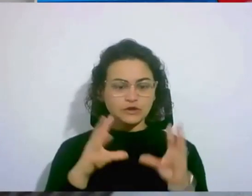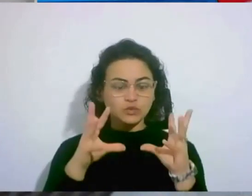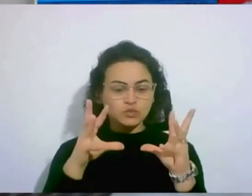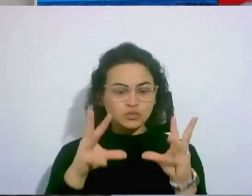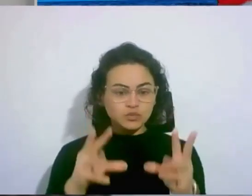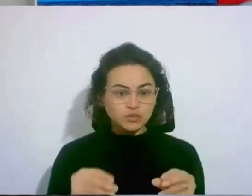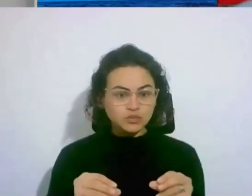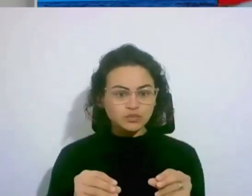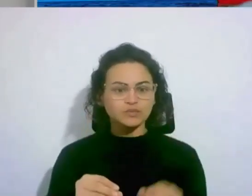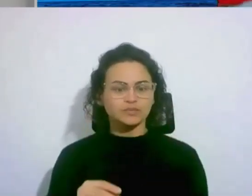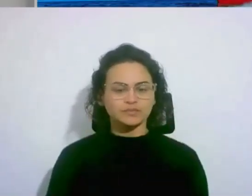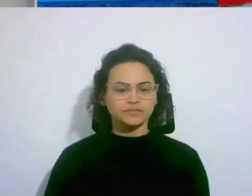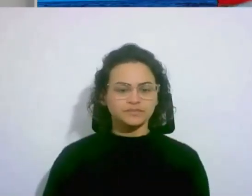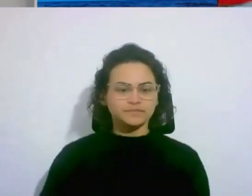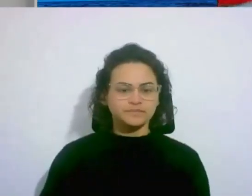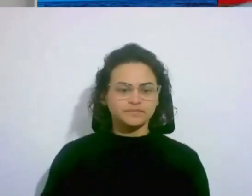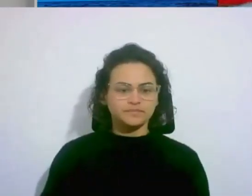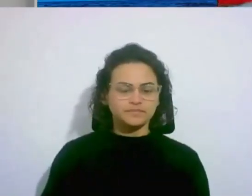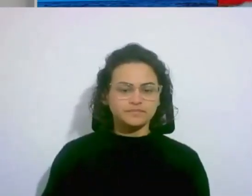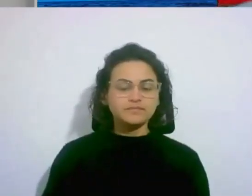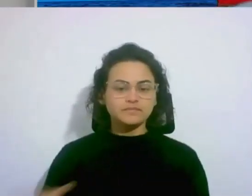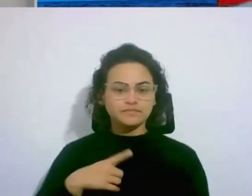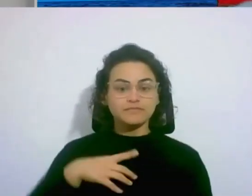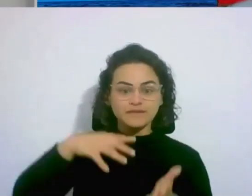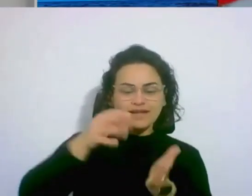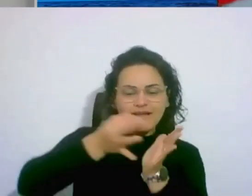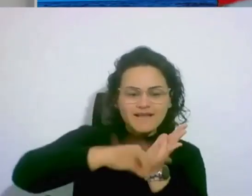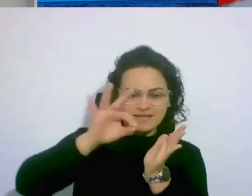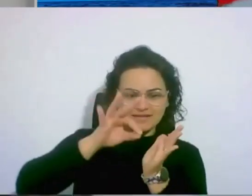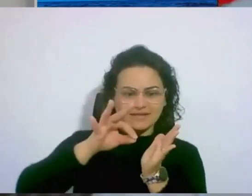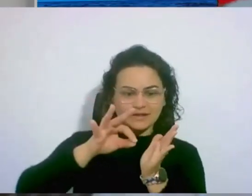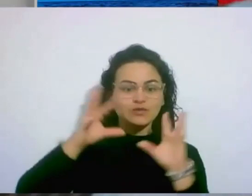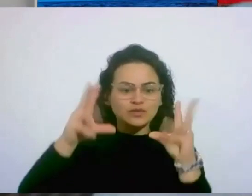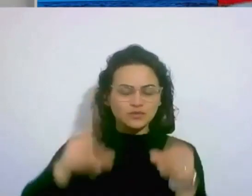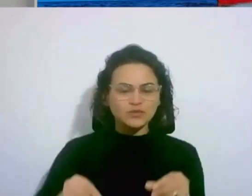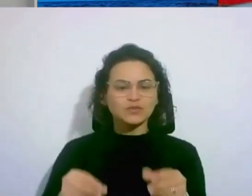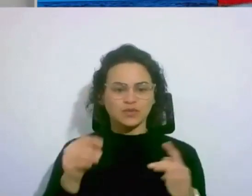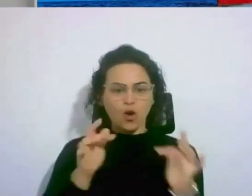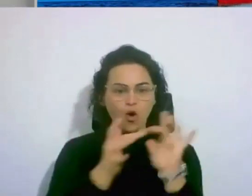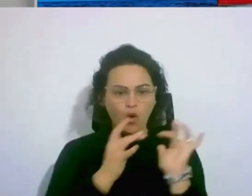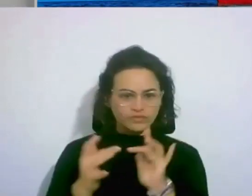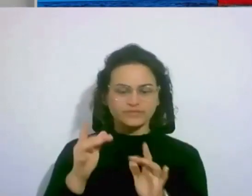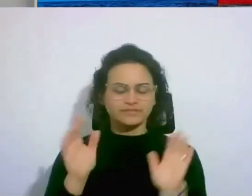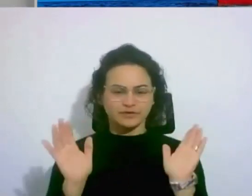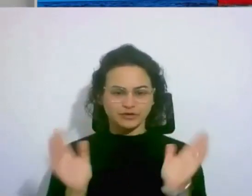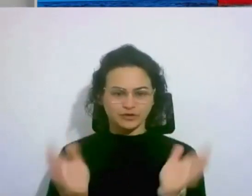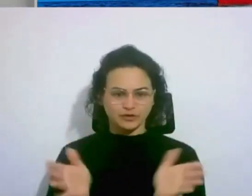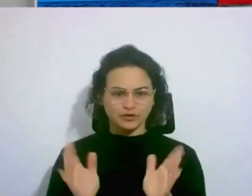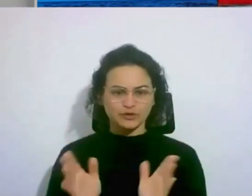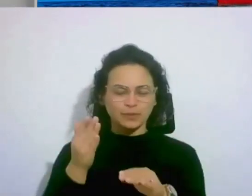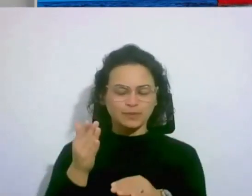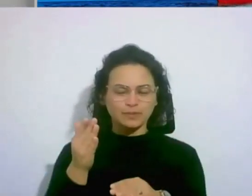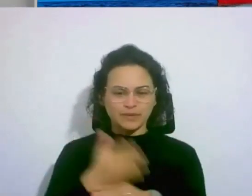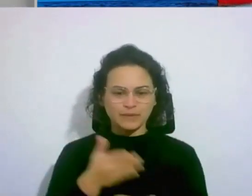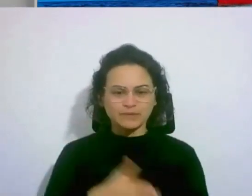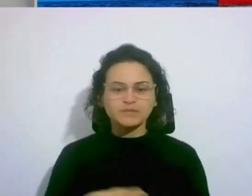dos inscritos, né, aqueles que estão conectados. Então, nesse momento, até o nosso secretário Wilson